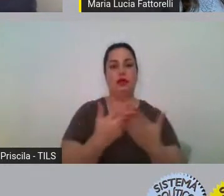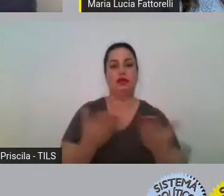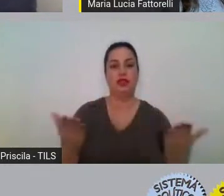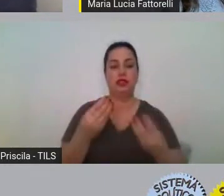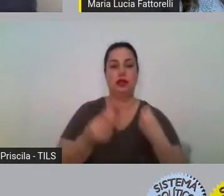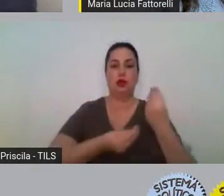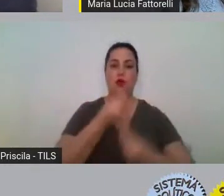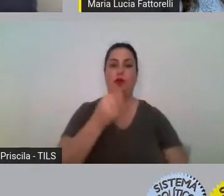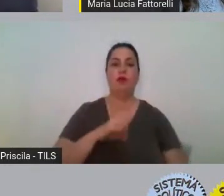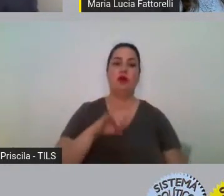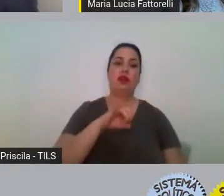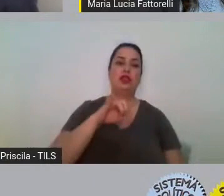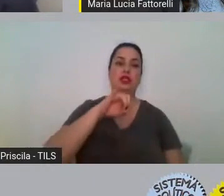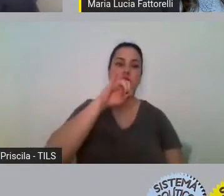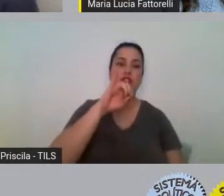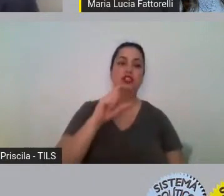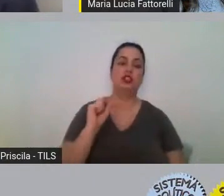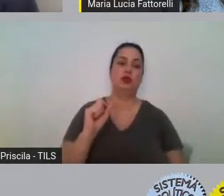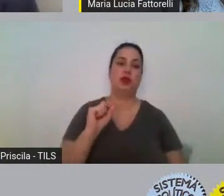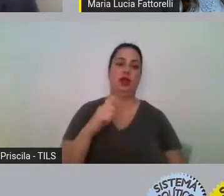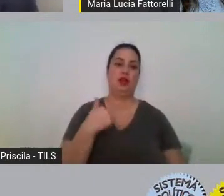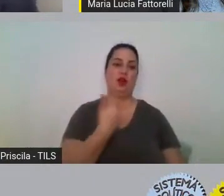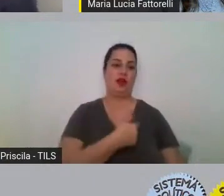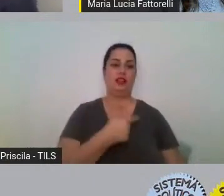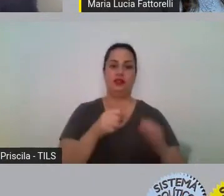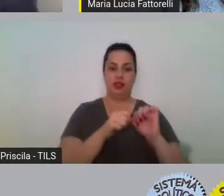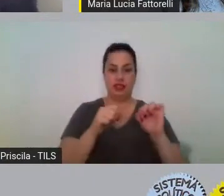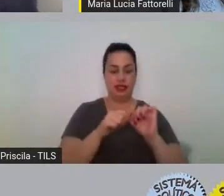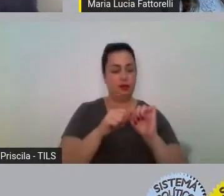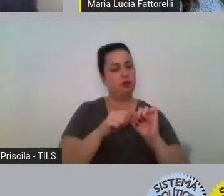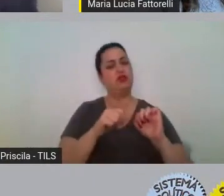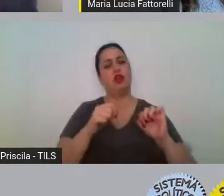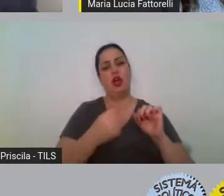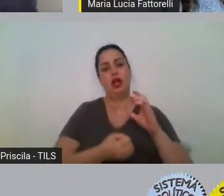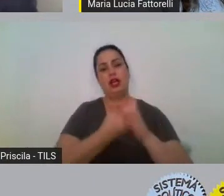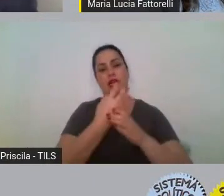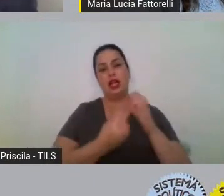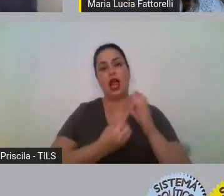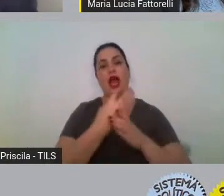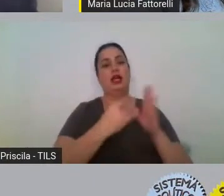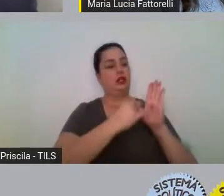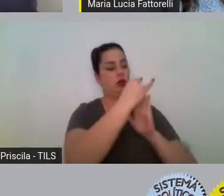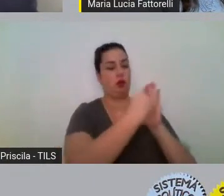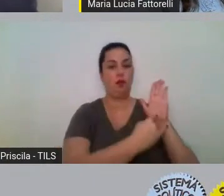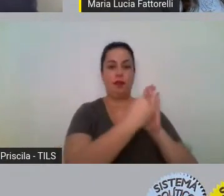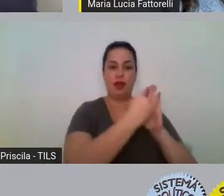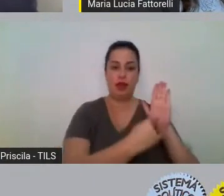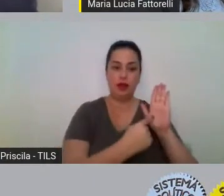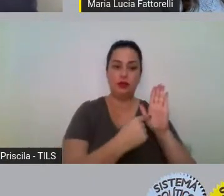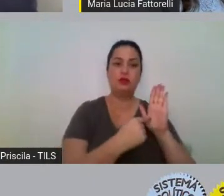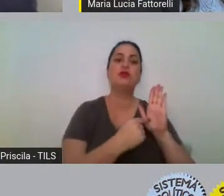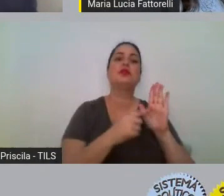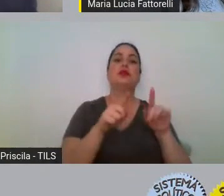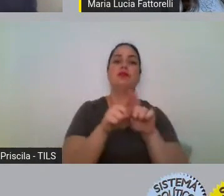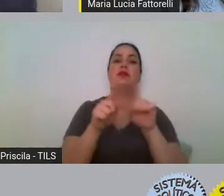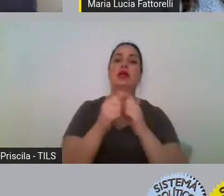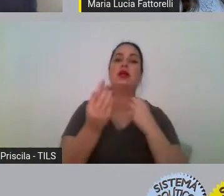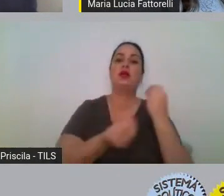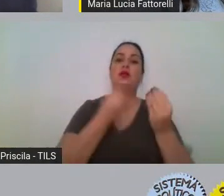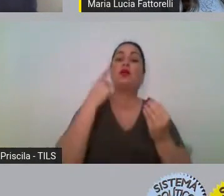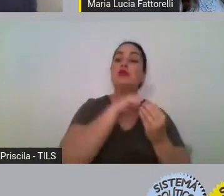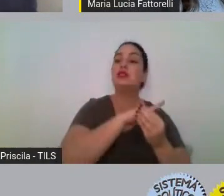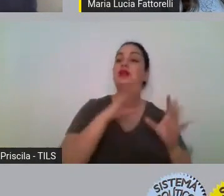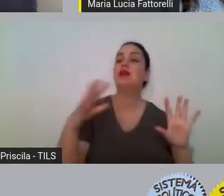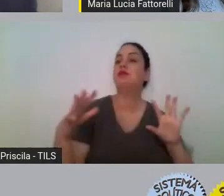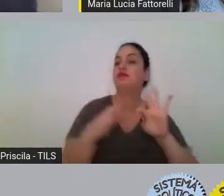resgatar todos esses documentos, a importância de criarmos formas de comunicação com a população, porque ela precisa saber